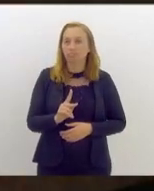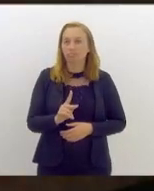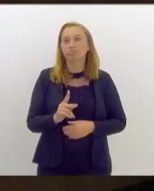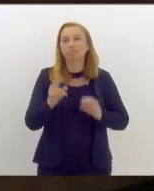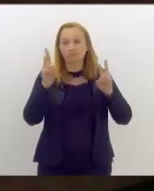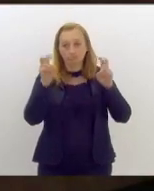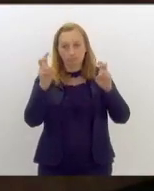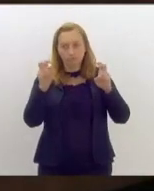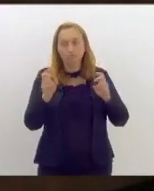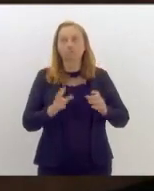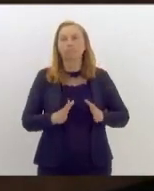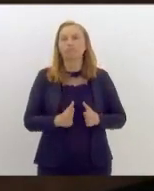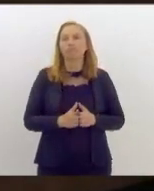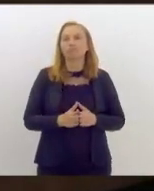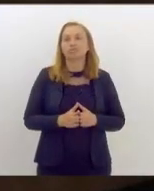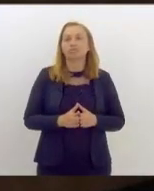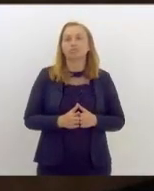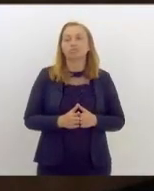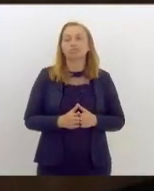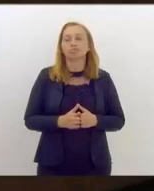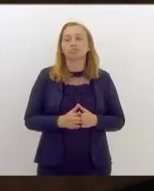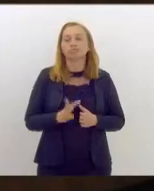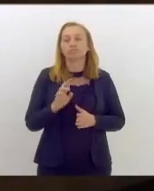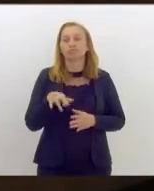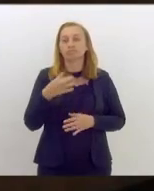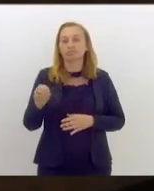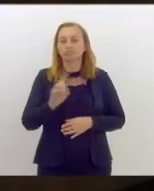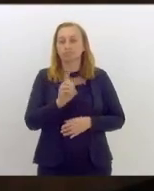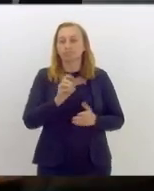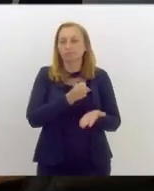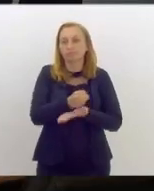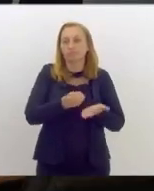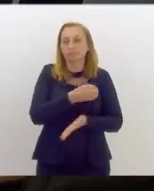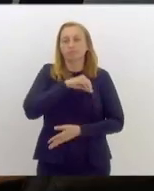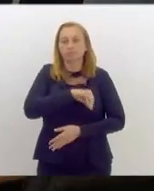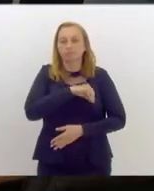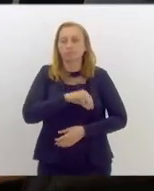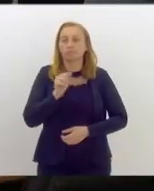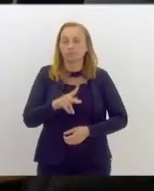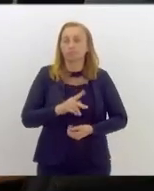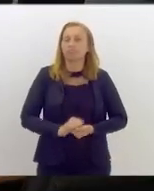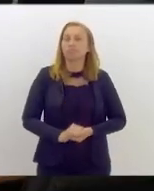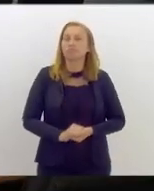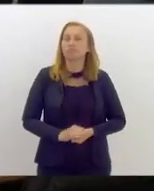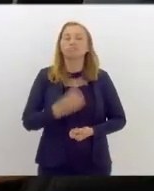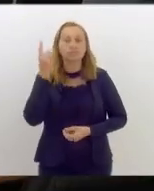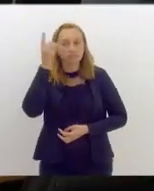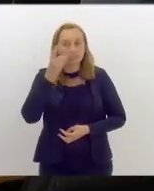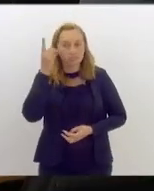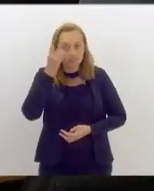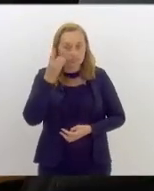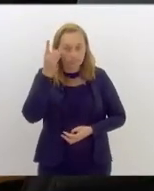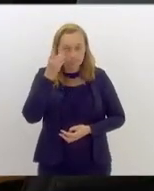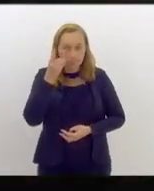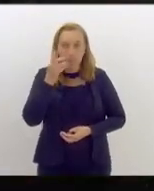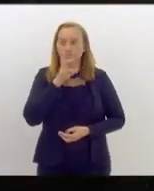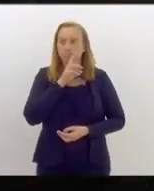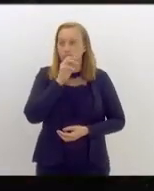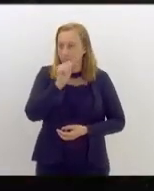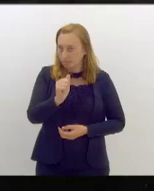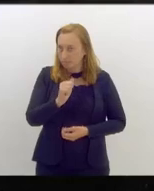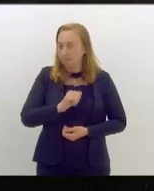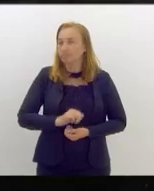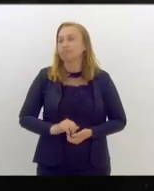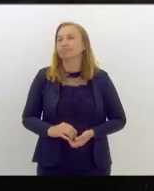a remuneração e não sobre o salário base senhor presidente Deputado Rodrigo